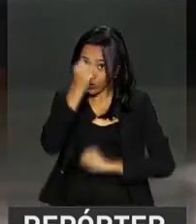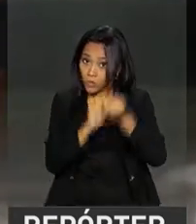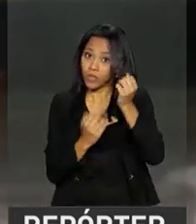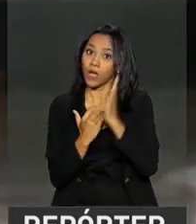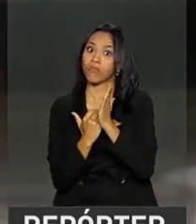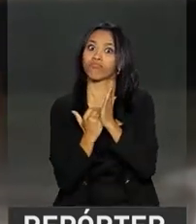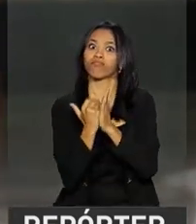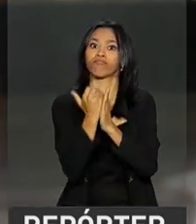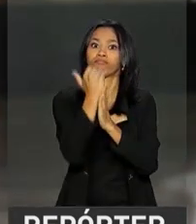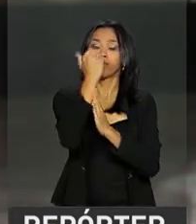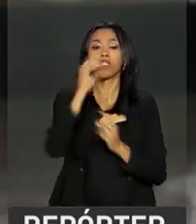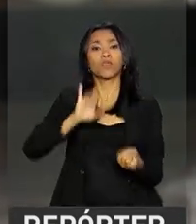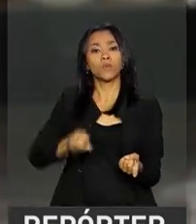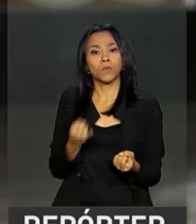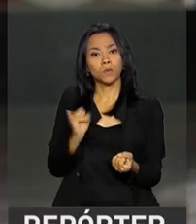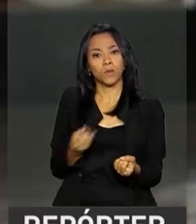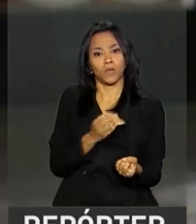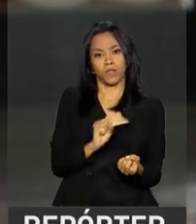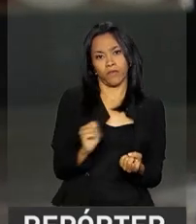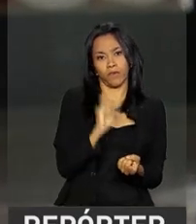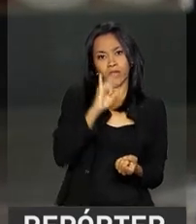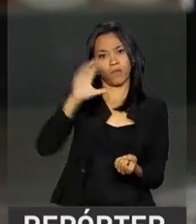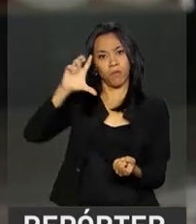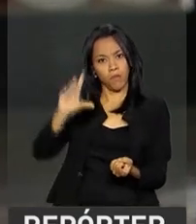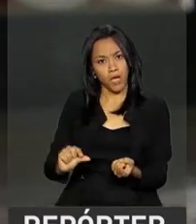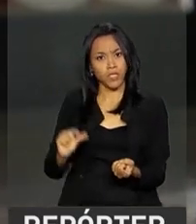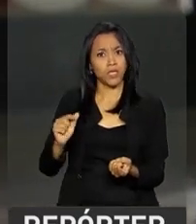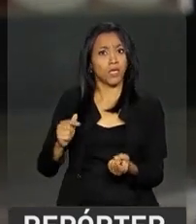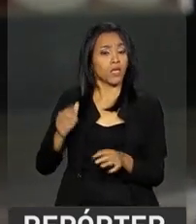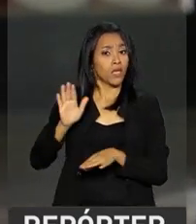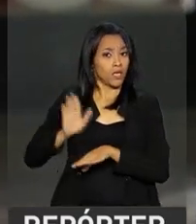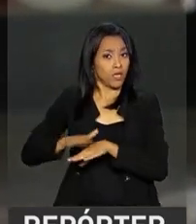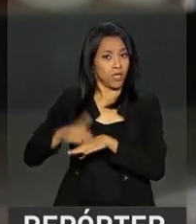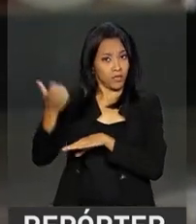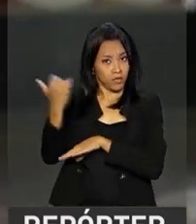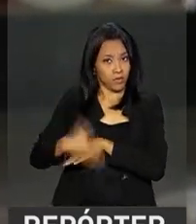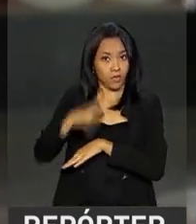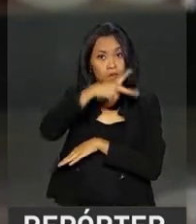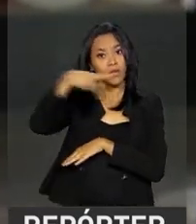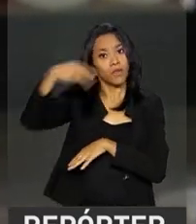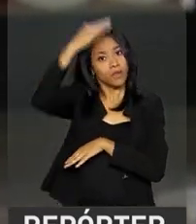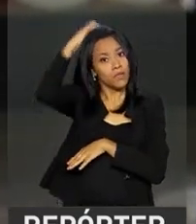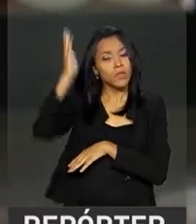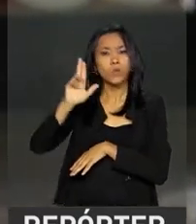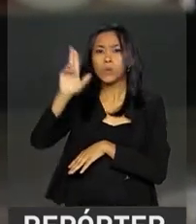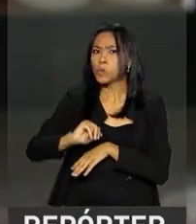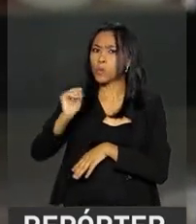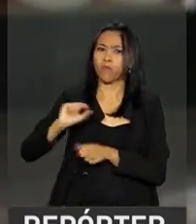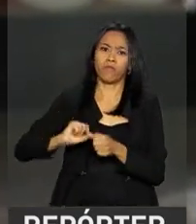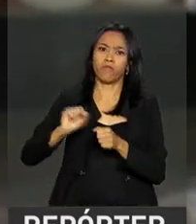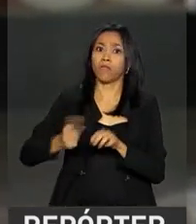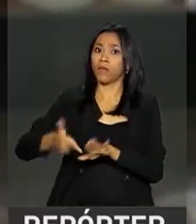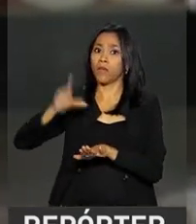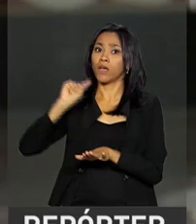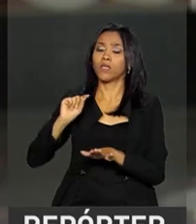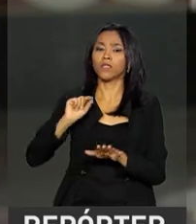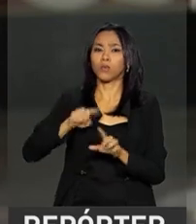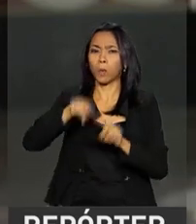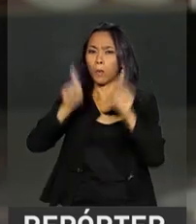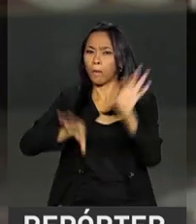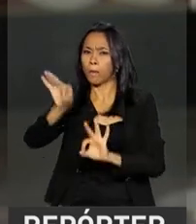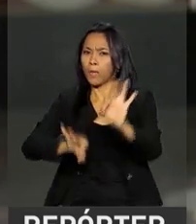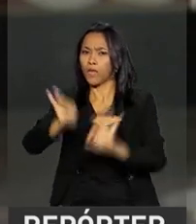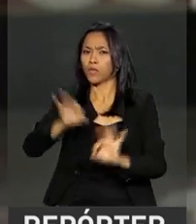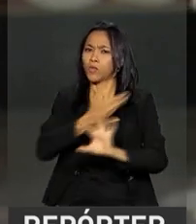estão mais baixos segundo o presidente nunca foi posto em prática no país um projeto de governo um plano de governo e